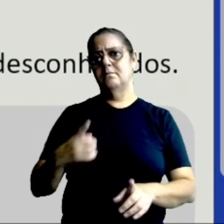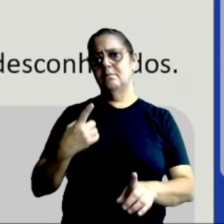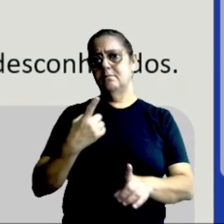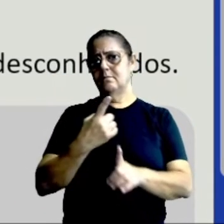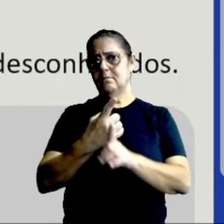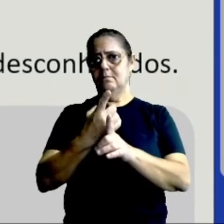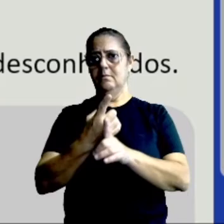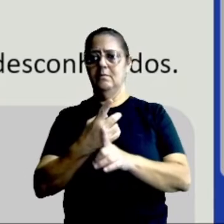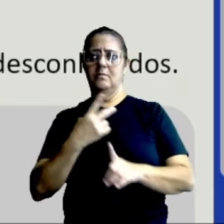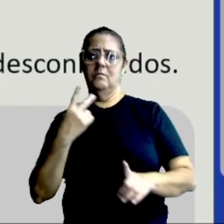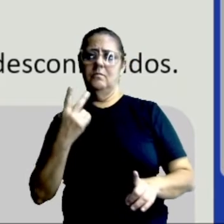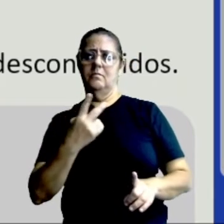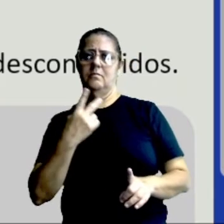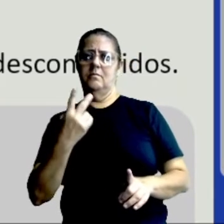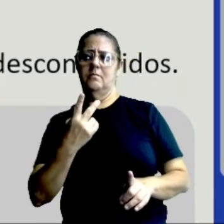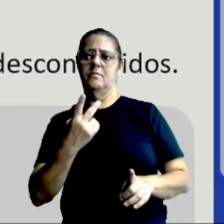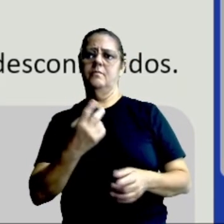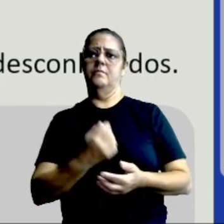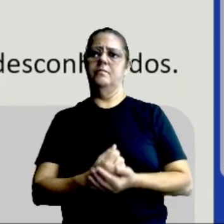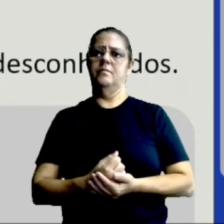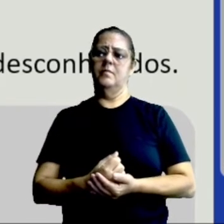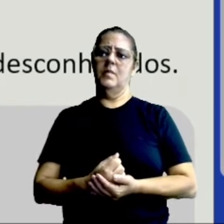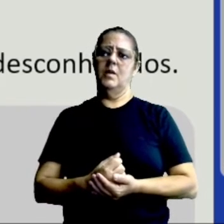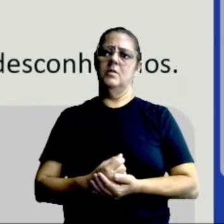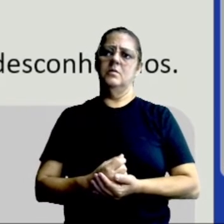tá? Para a gente descobrir os valores conhecidos,